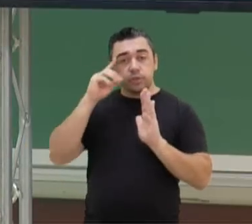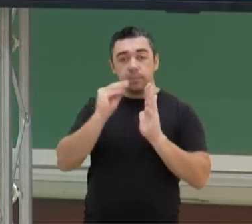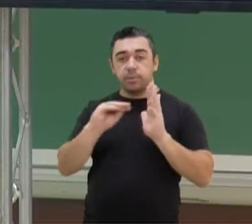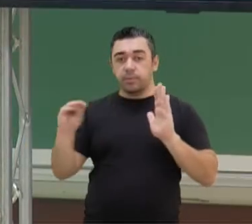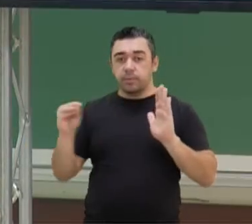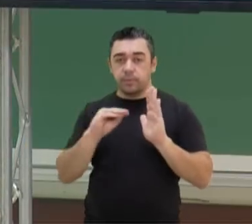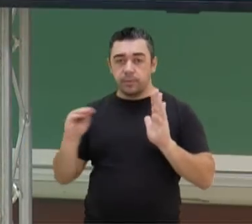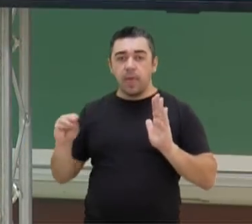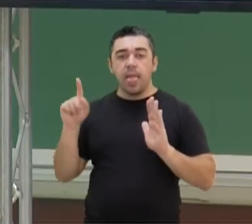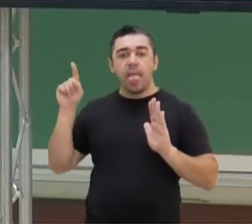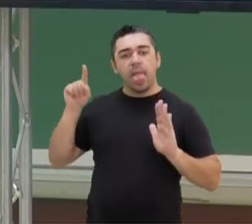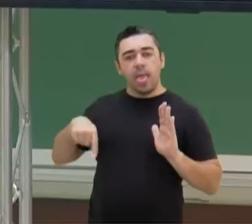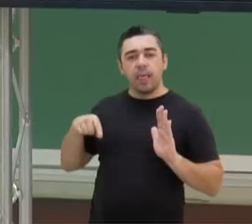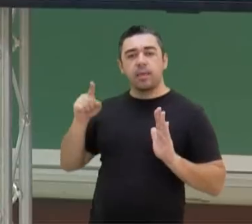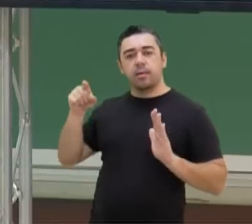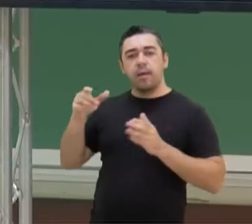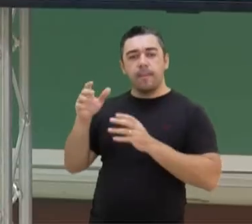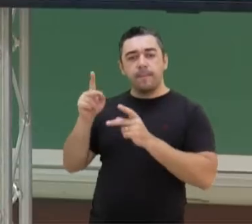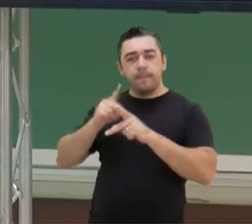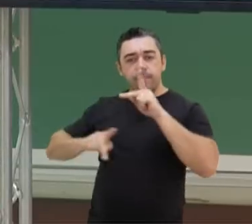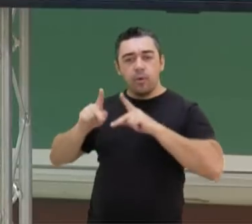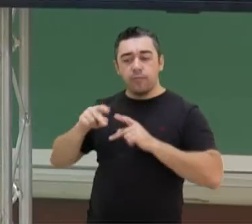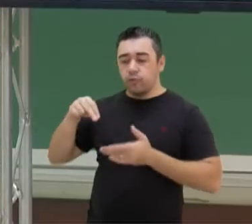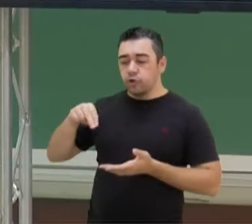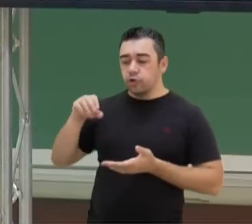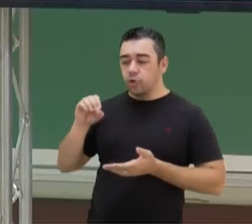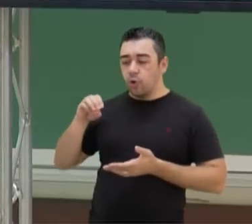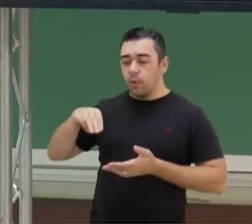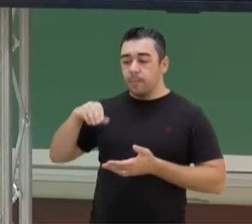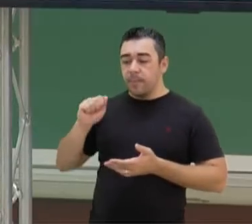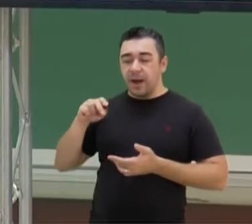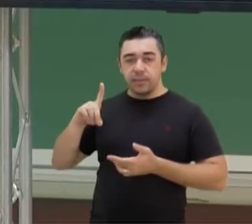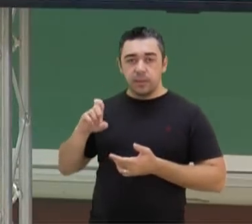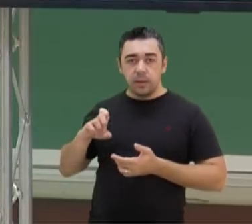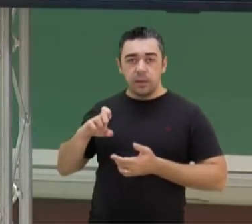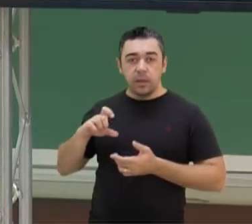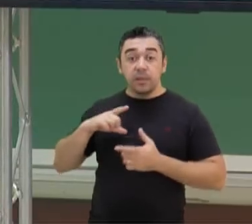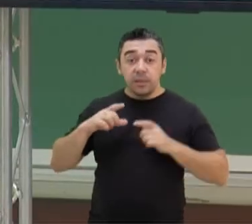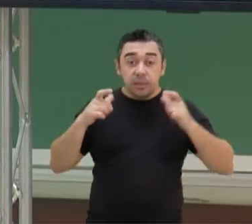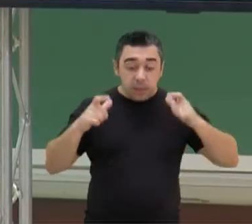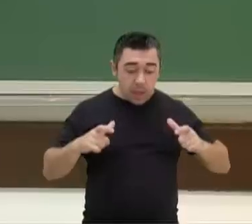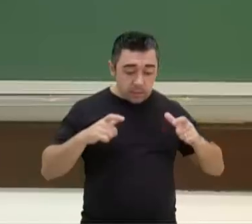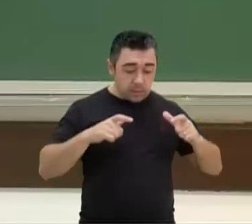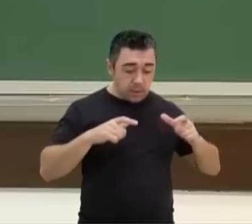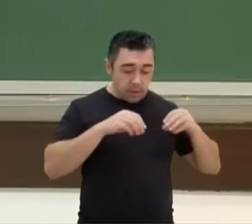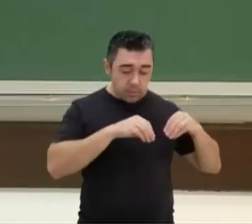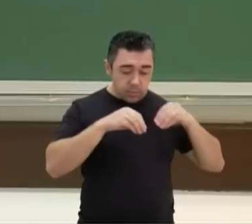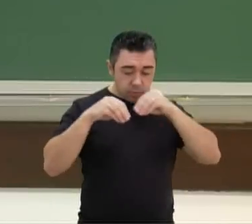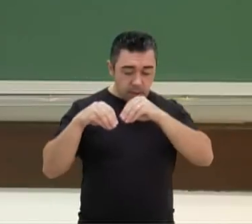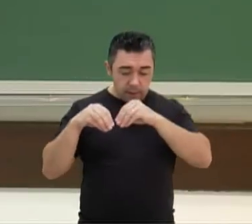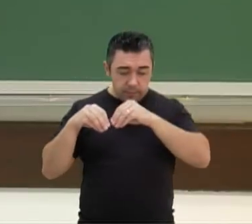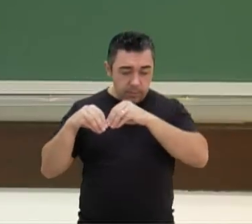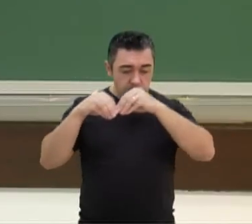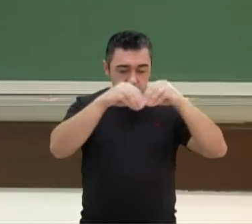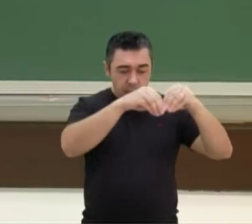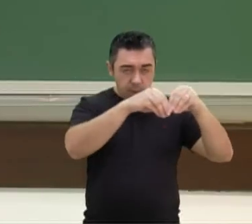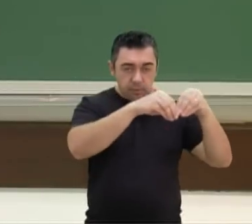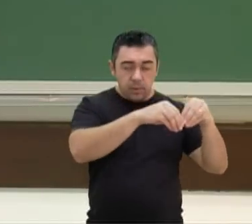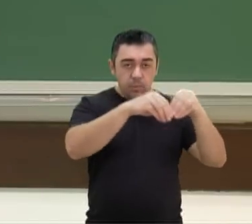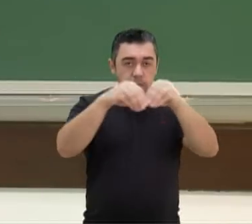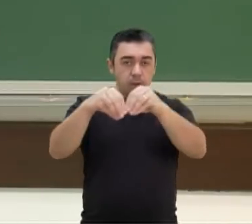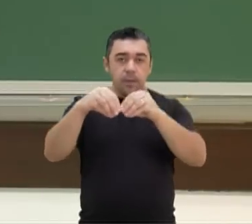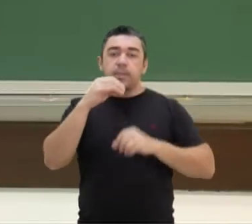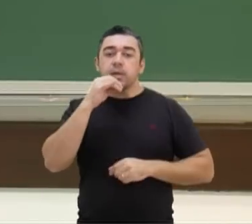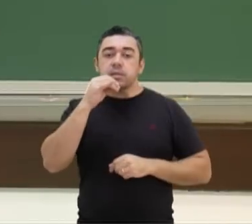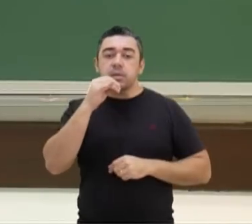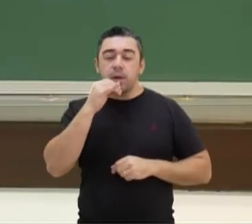chamados de nômades? Isso precisa ser melhor estudado. Eles se moviam dentro do seu território respeitando a natureza. Por exemplo, na época da desova